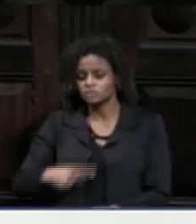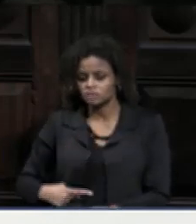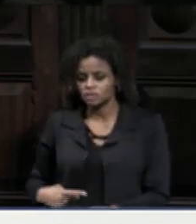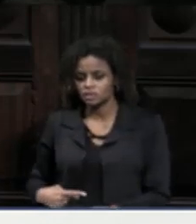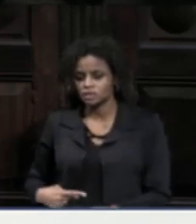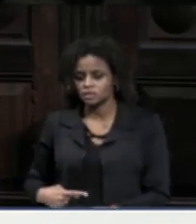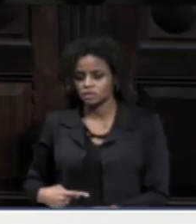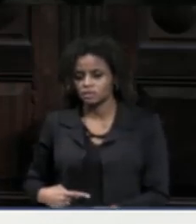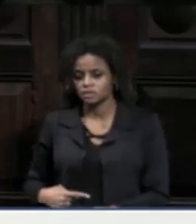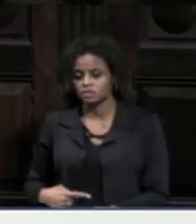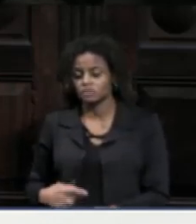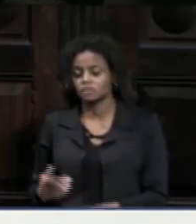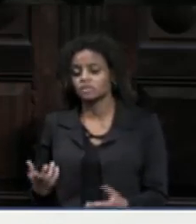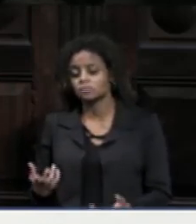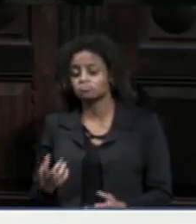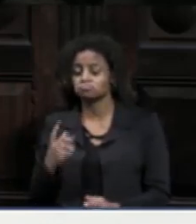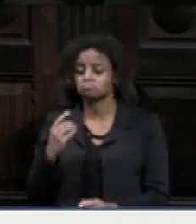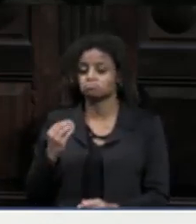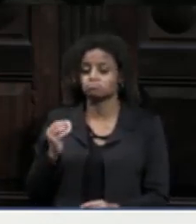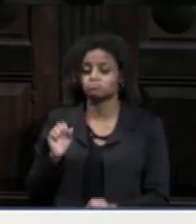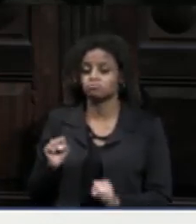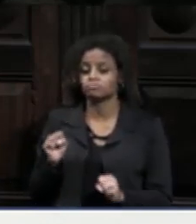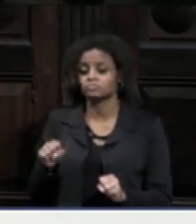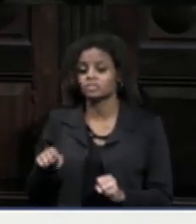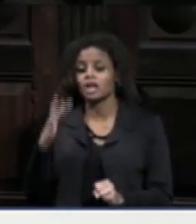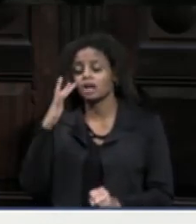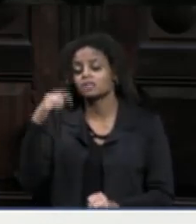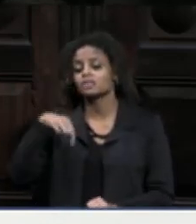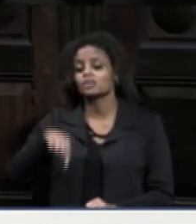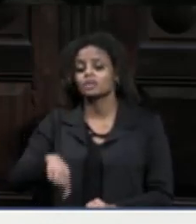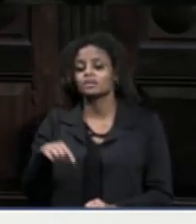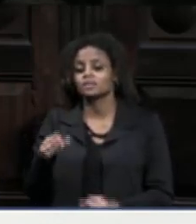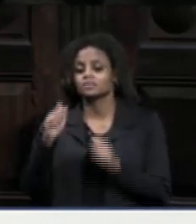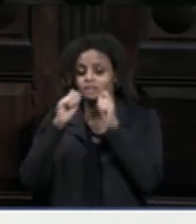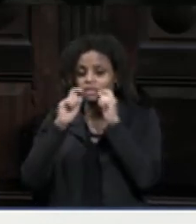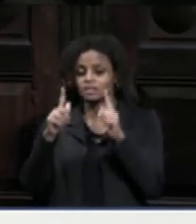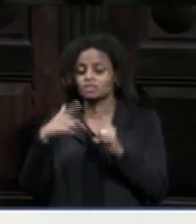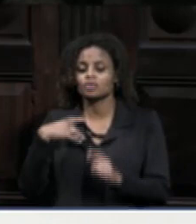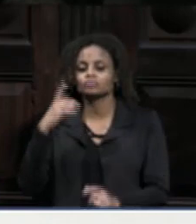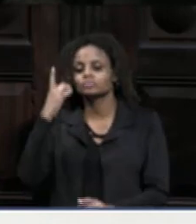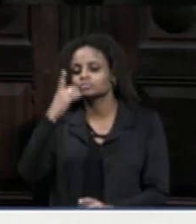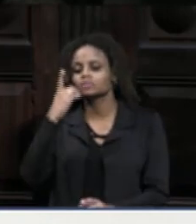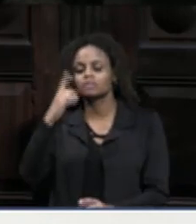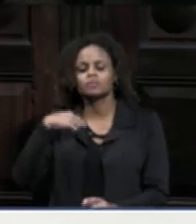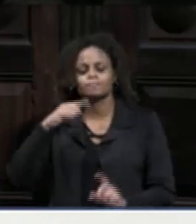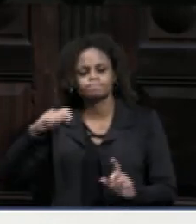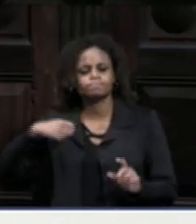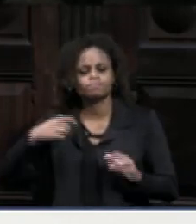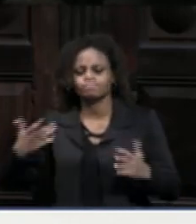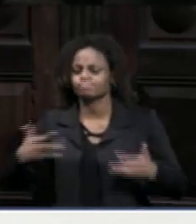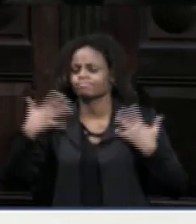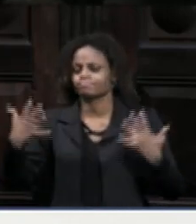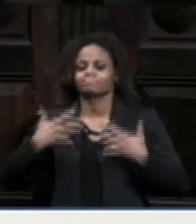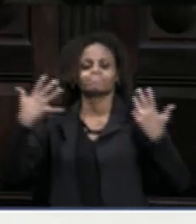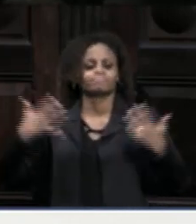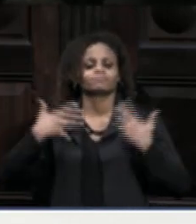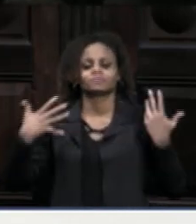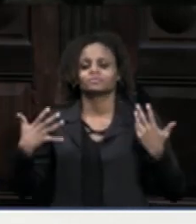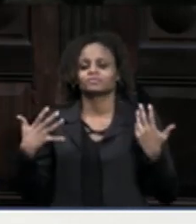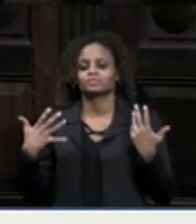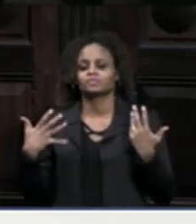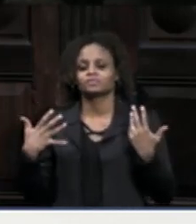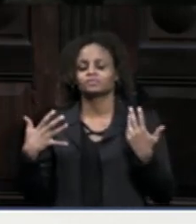talvez eu, nesse plenário, seja o deputado que mais tem entusiasmo